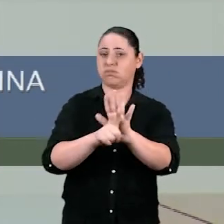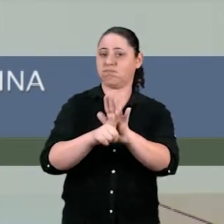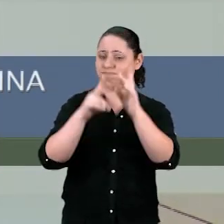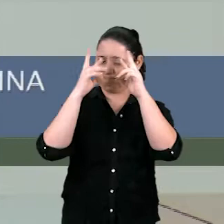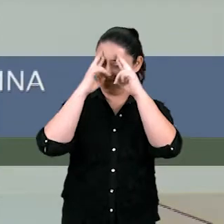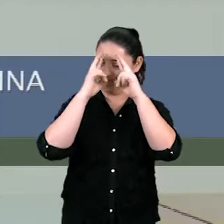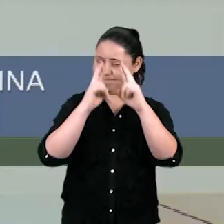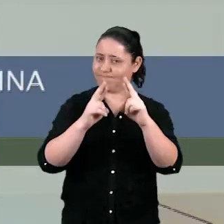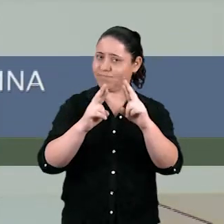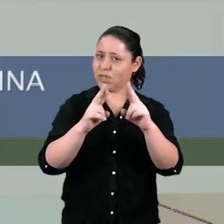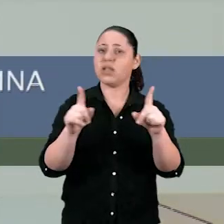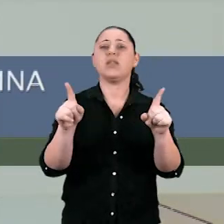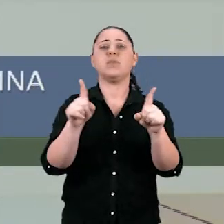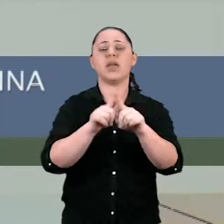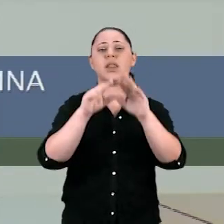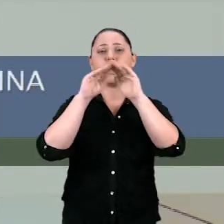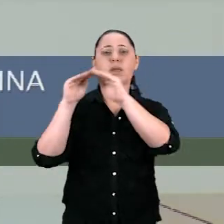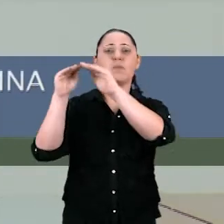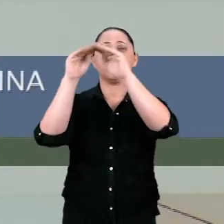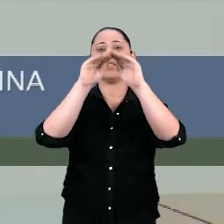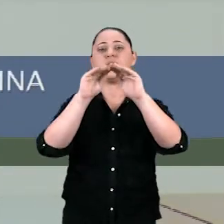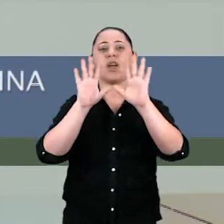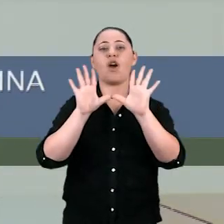democracia fraternal, né,